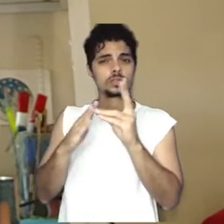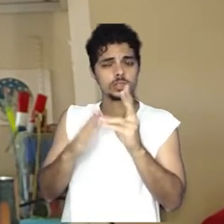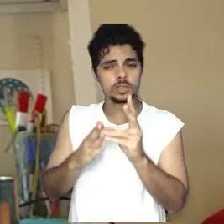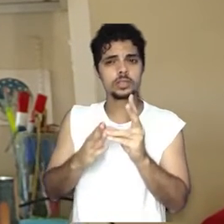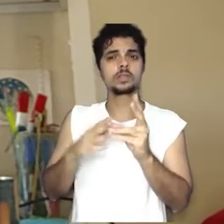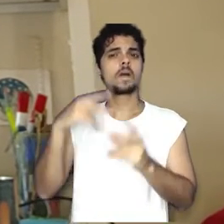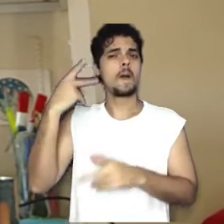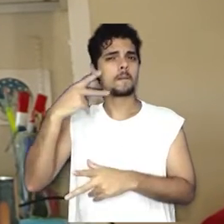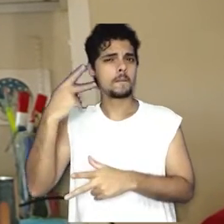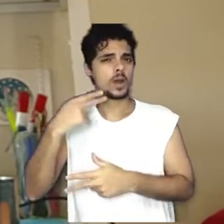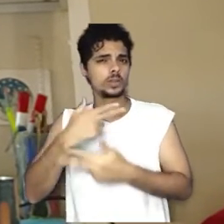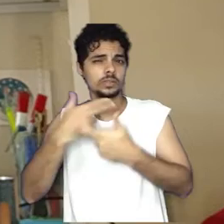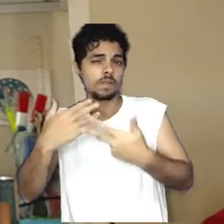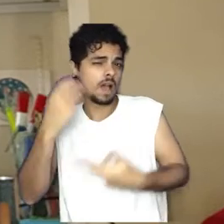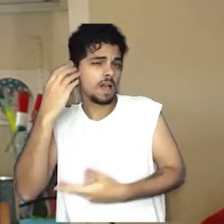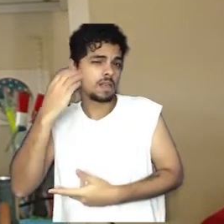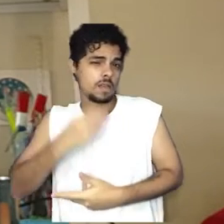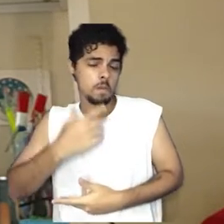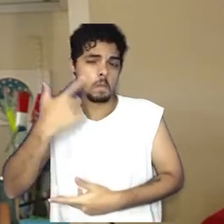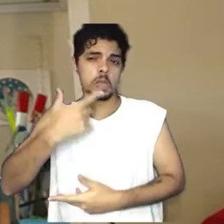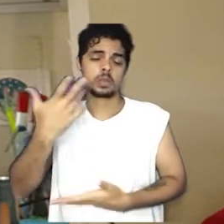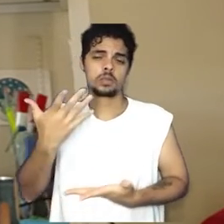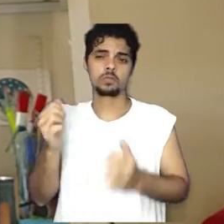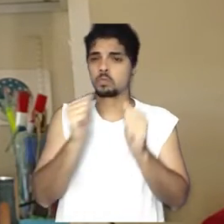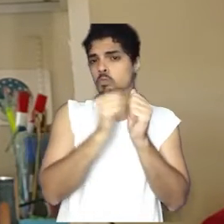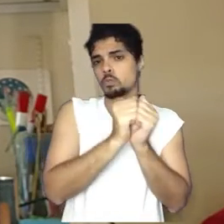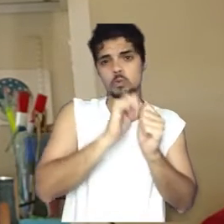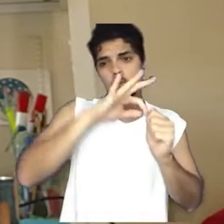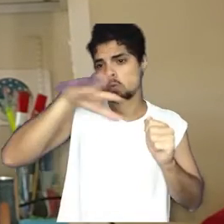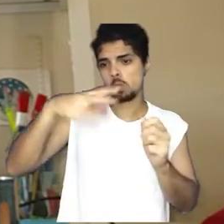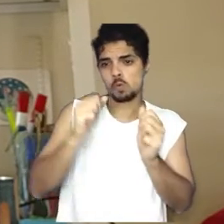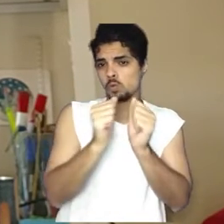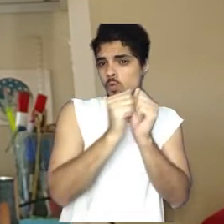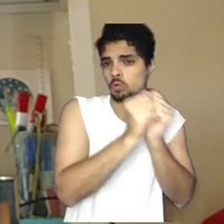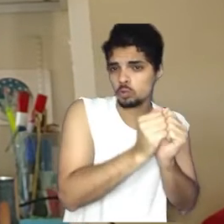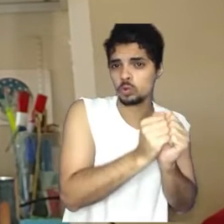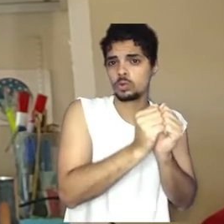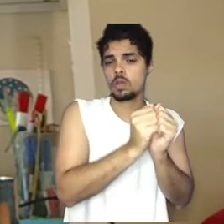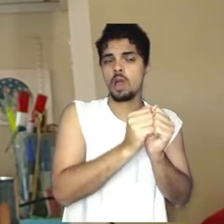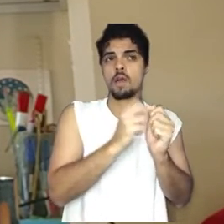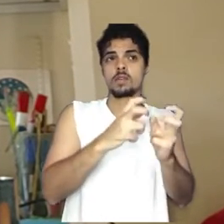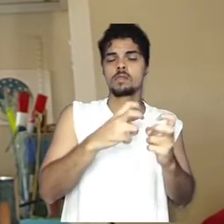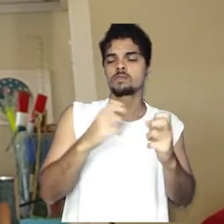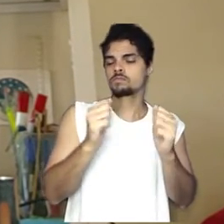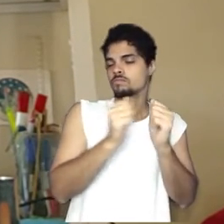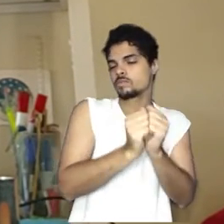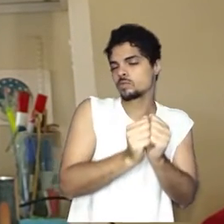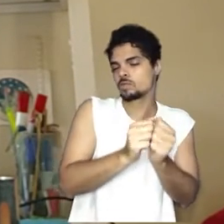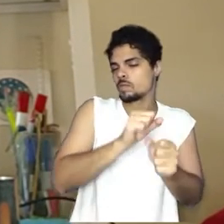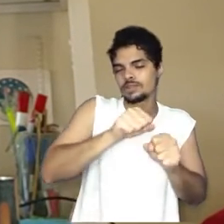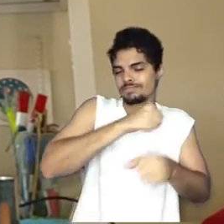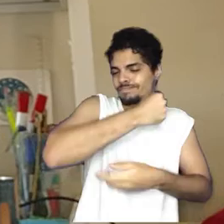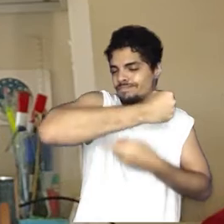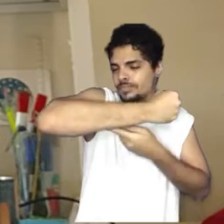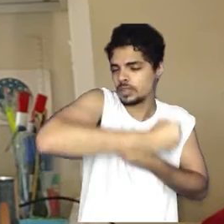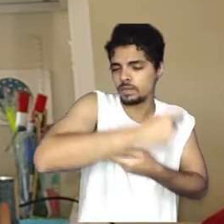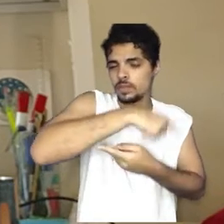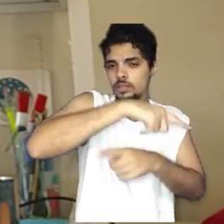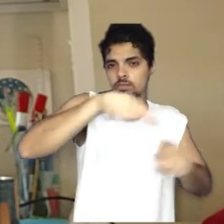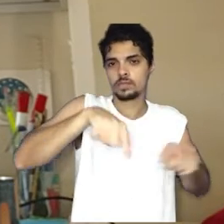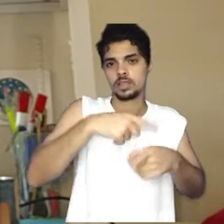dessas discussões. Então, o autor conclui o texto chamando a atenção de